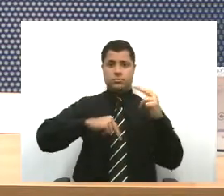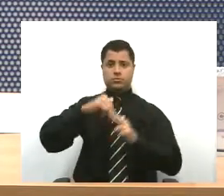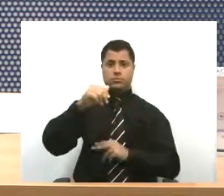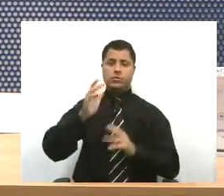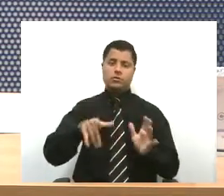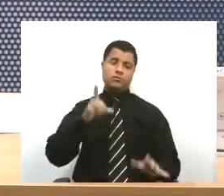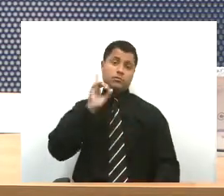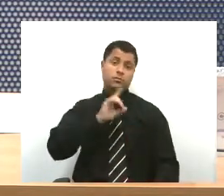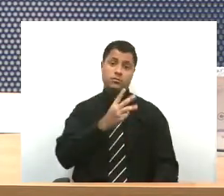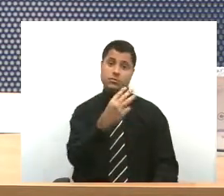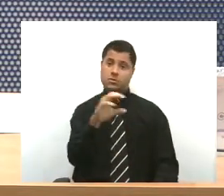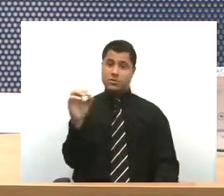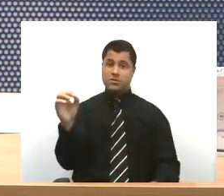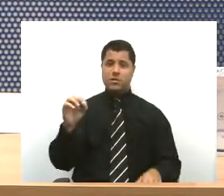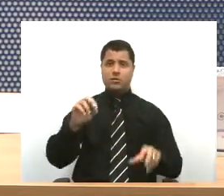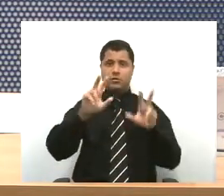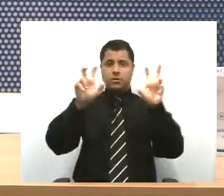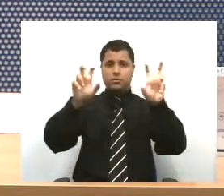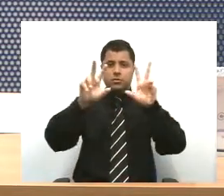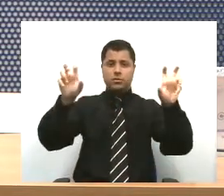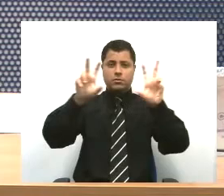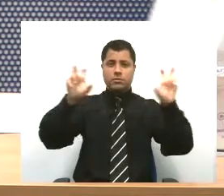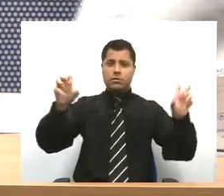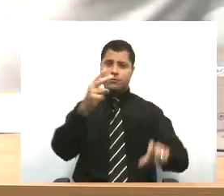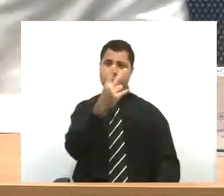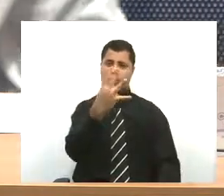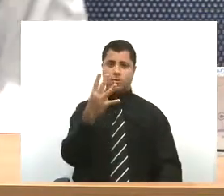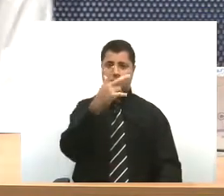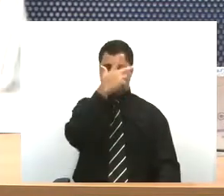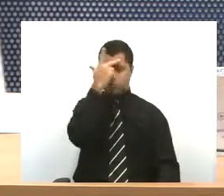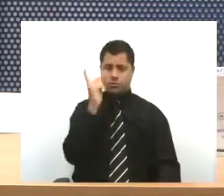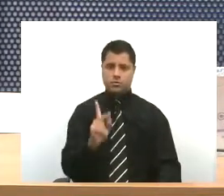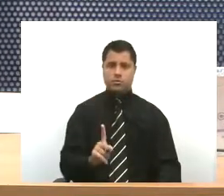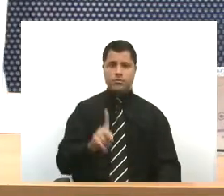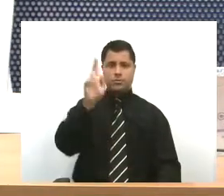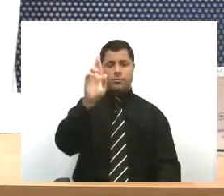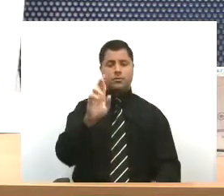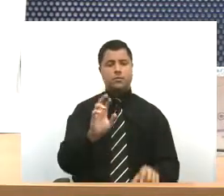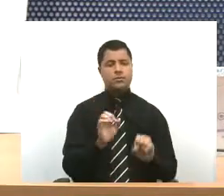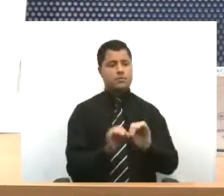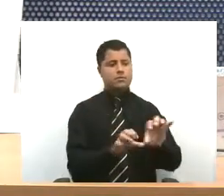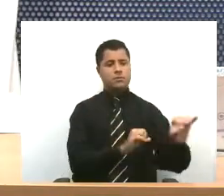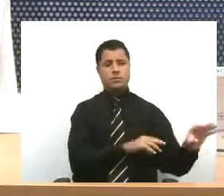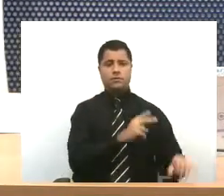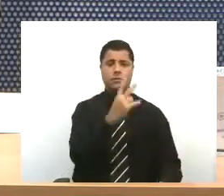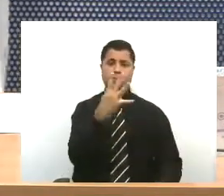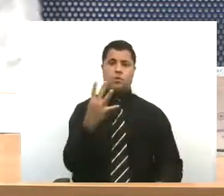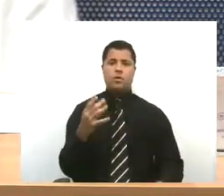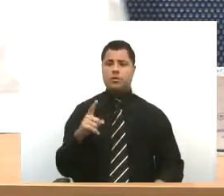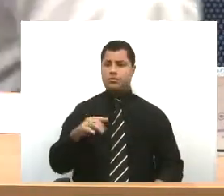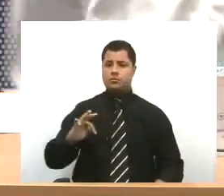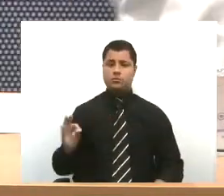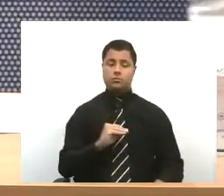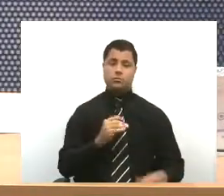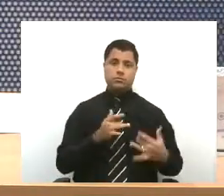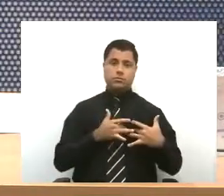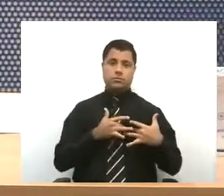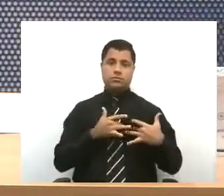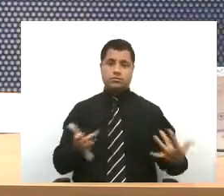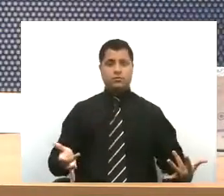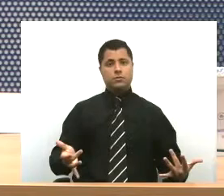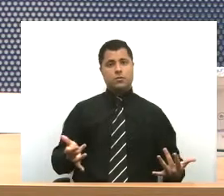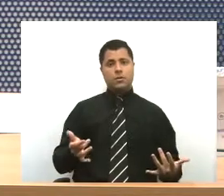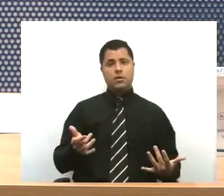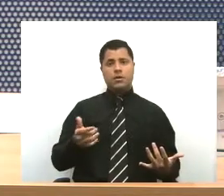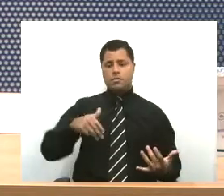de curso, são 24 temas com 20 instrutores. Senhores, esses instrutores são voluntários do